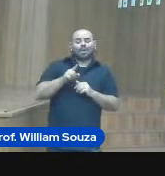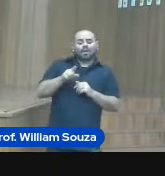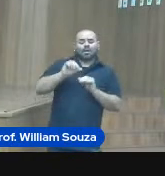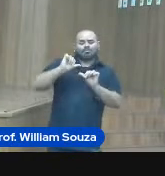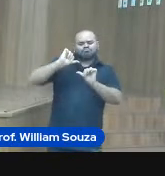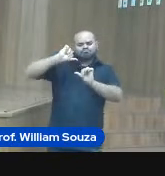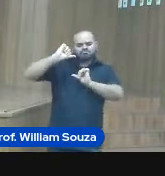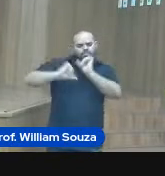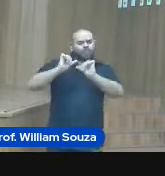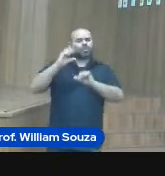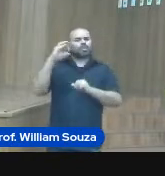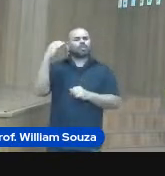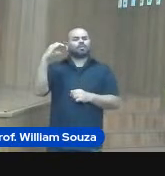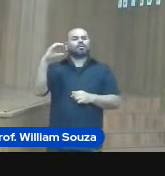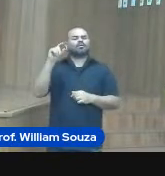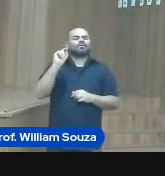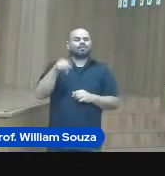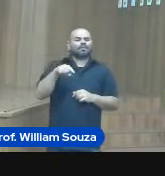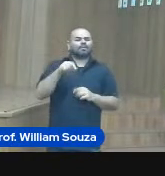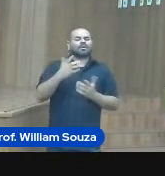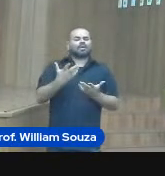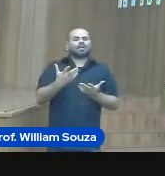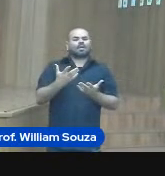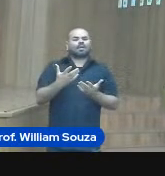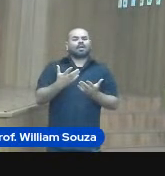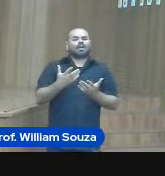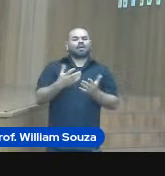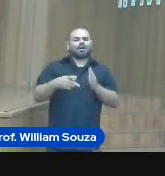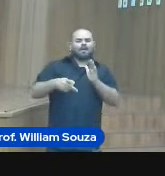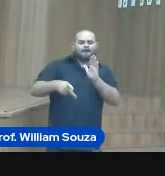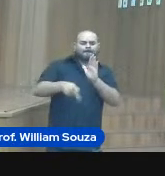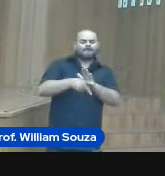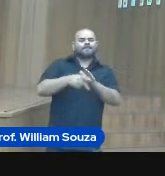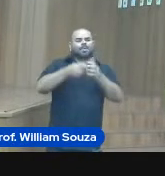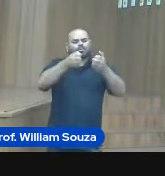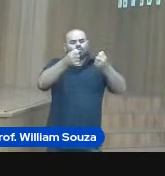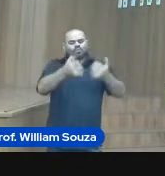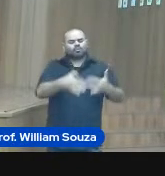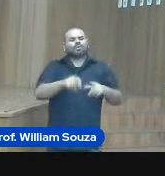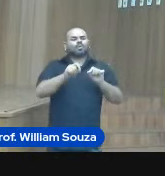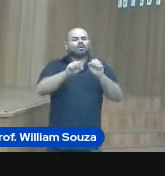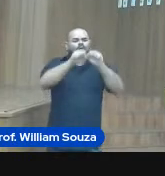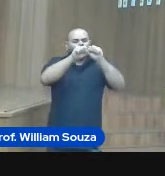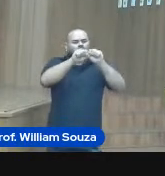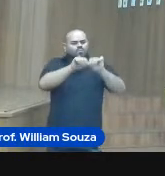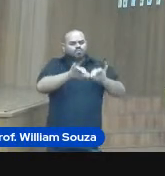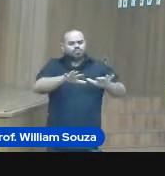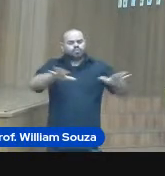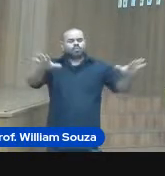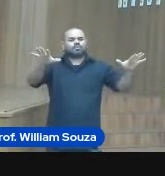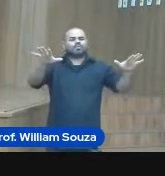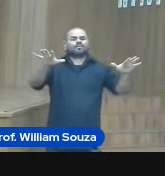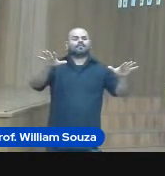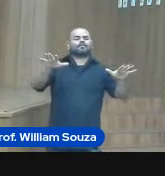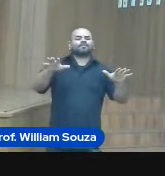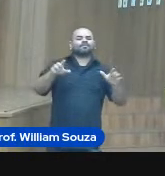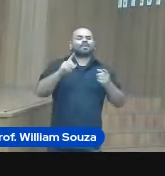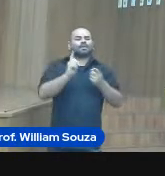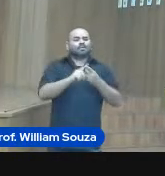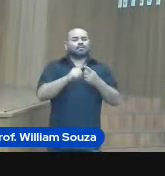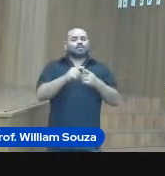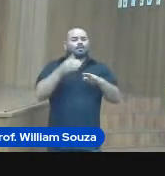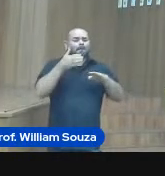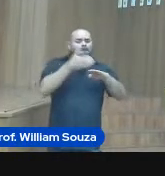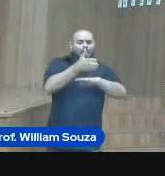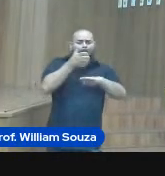científica ela se justificou pela expansão e pelas invasões